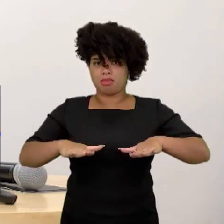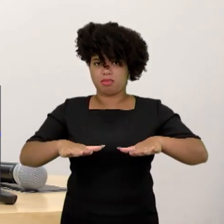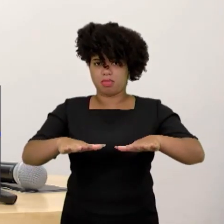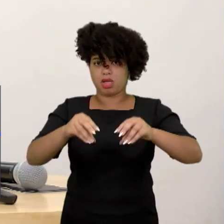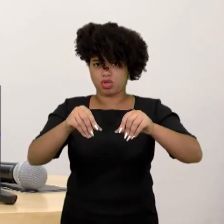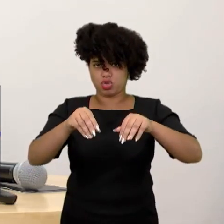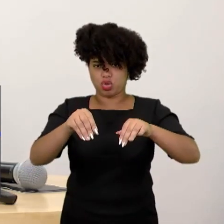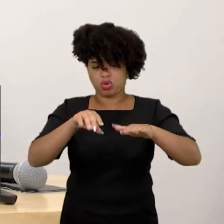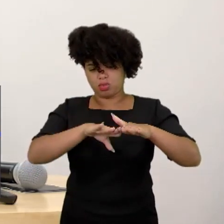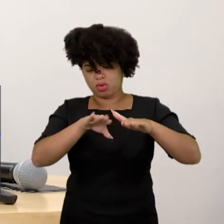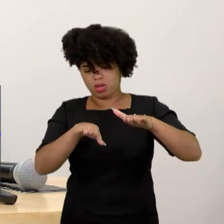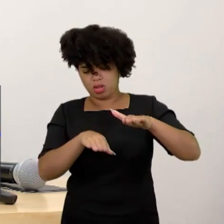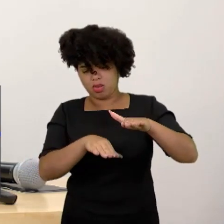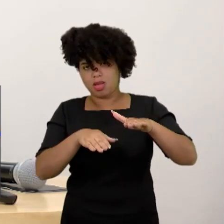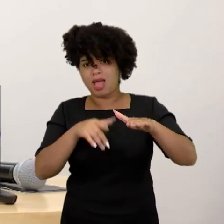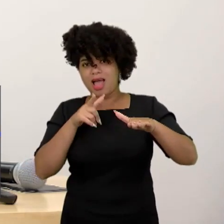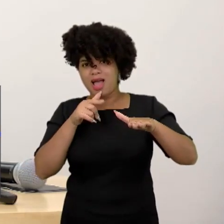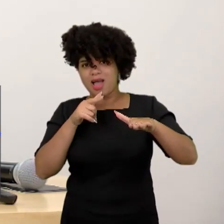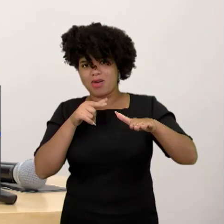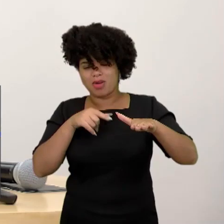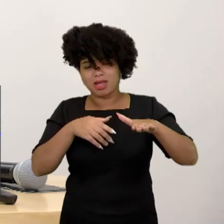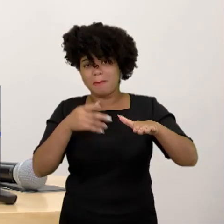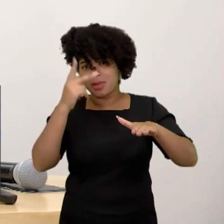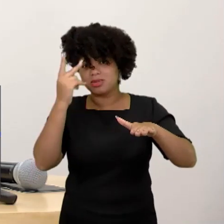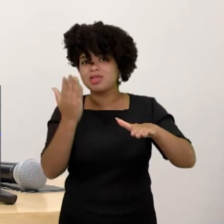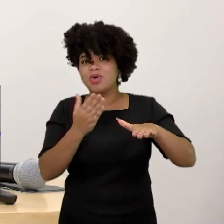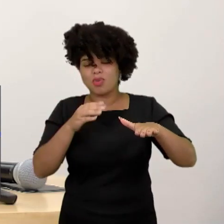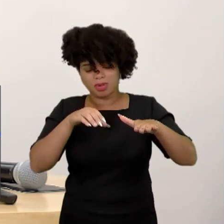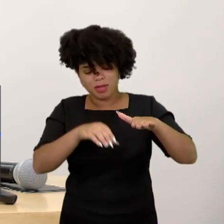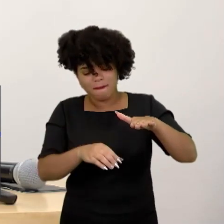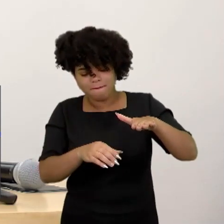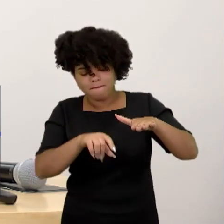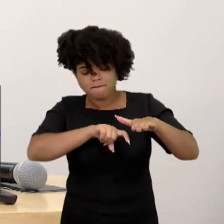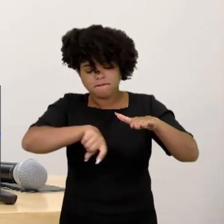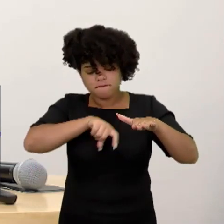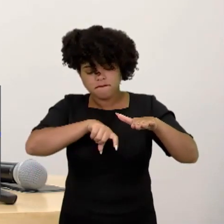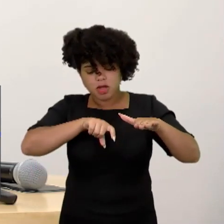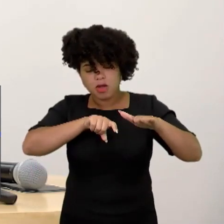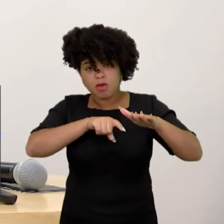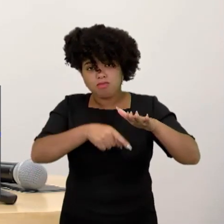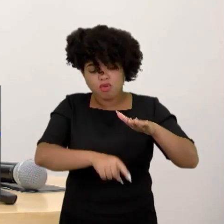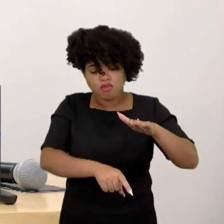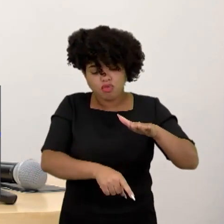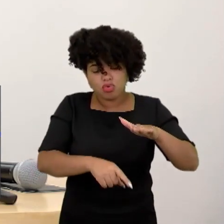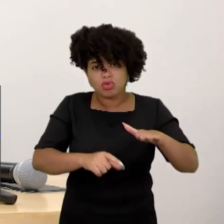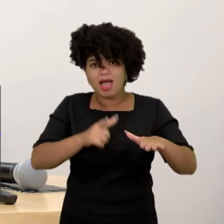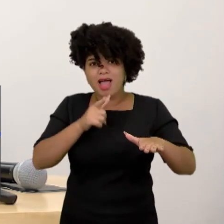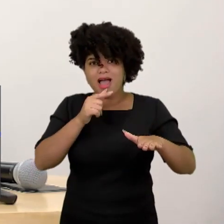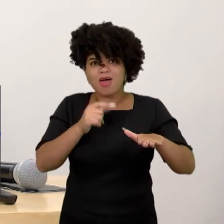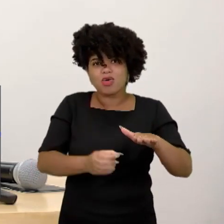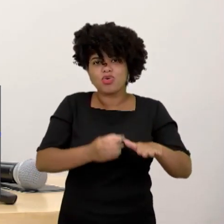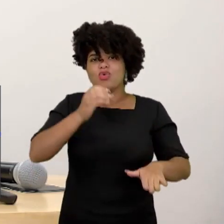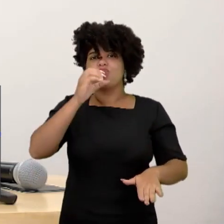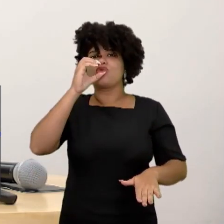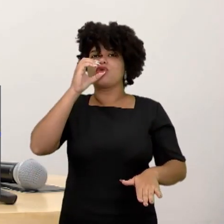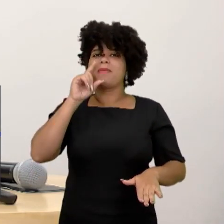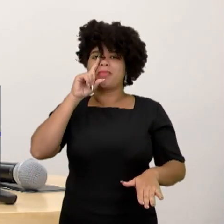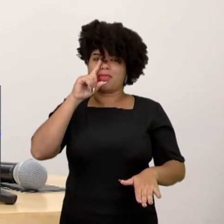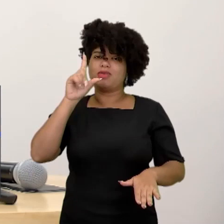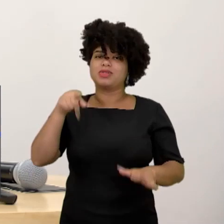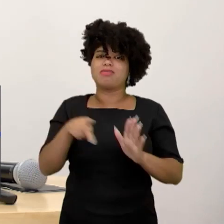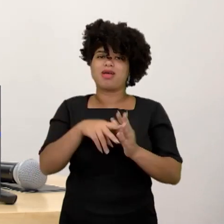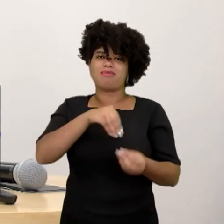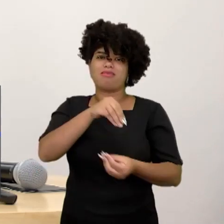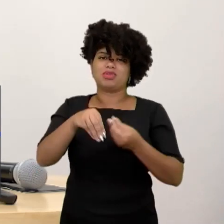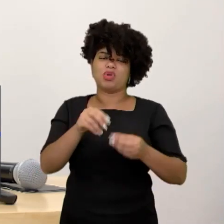uma roda aí que vai girando e aí acaba tendo problemas aí para toda a população dessas regiões, tá